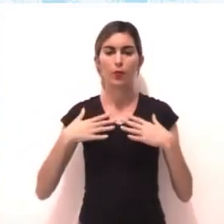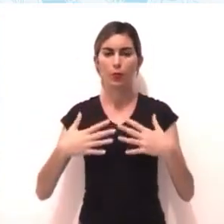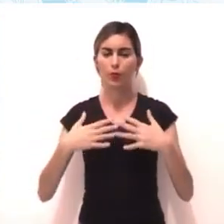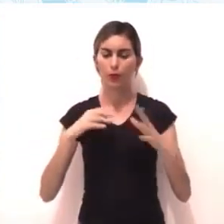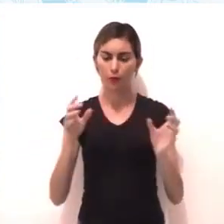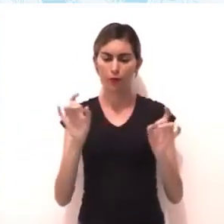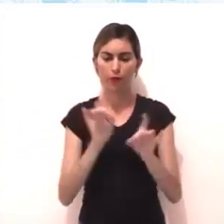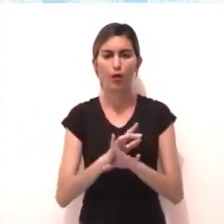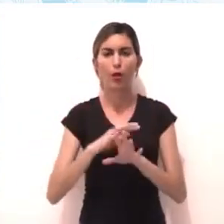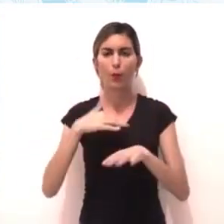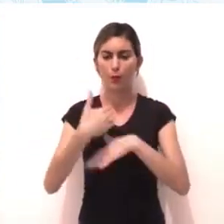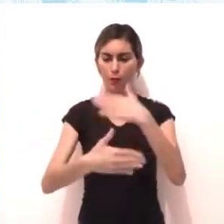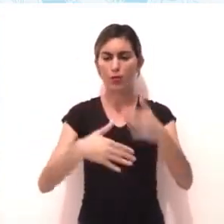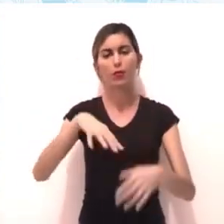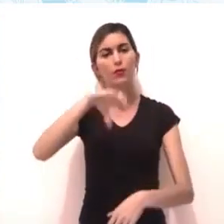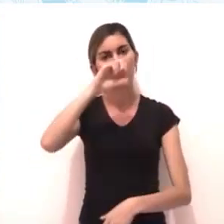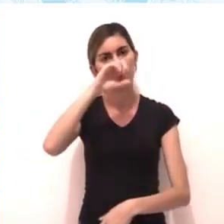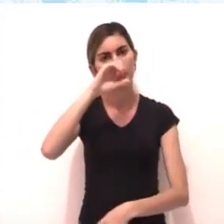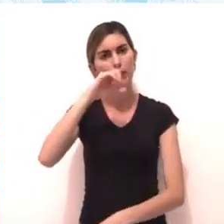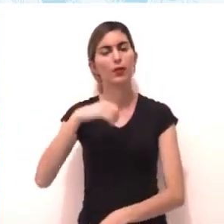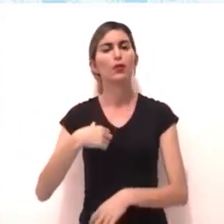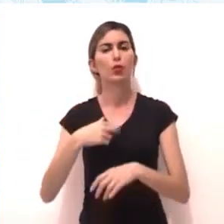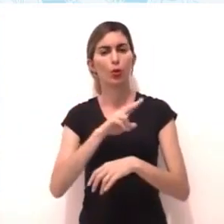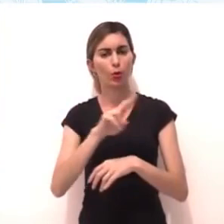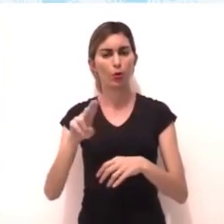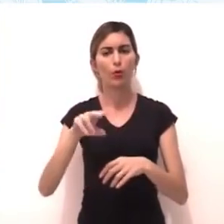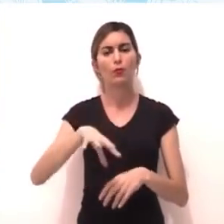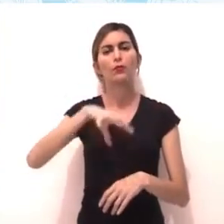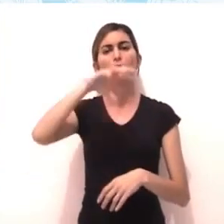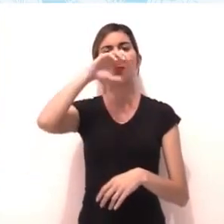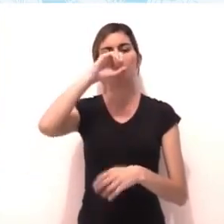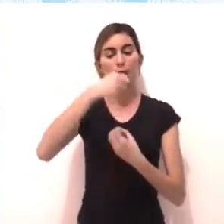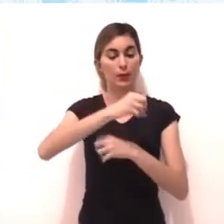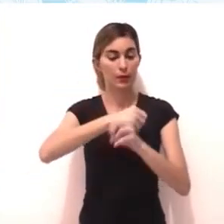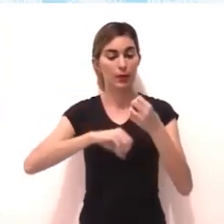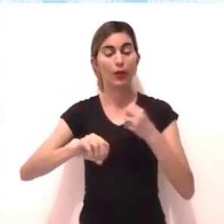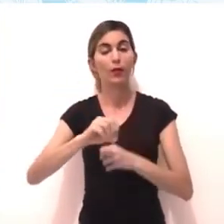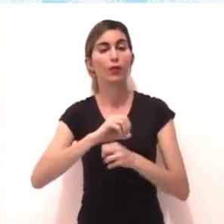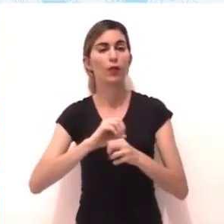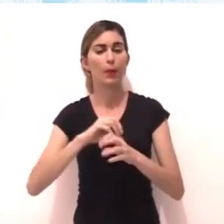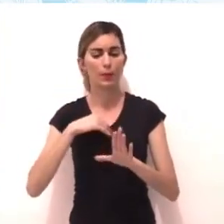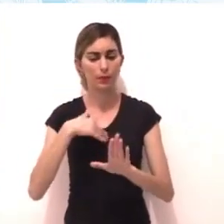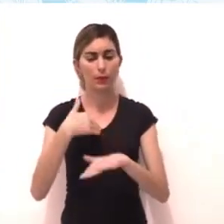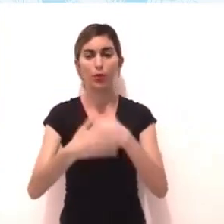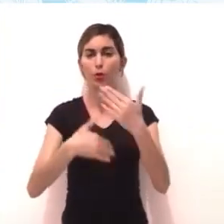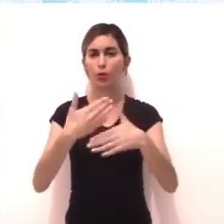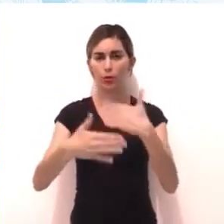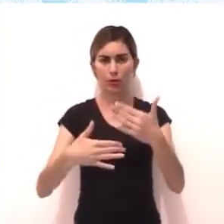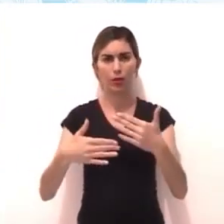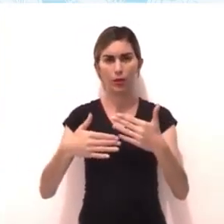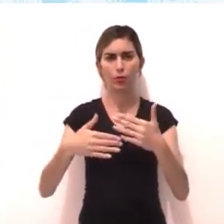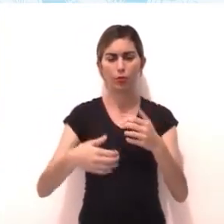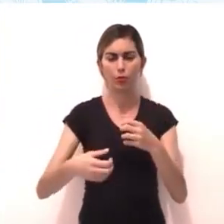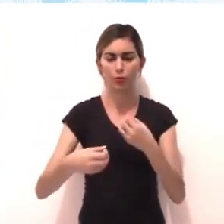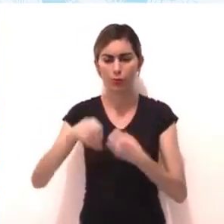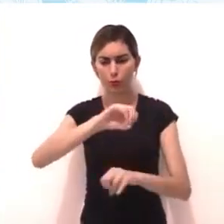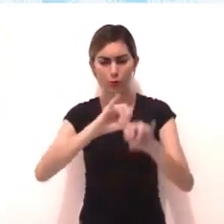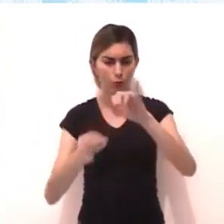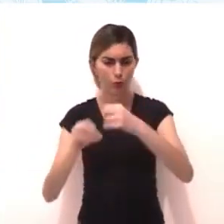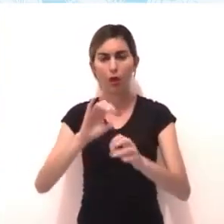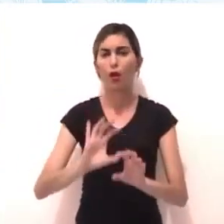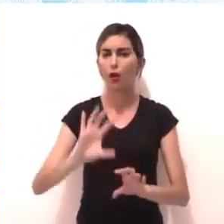o processo de respiração na chamada respiração celular, que é um processo de reações químicas